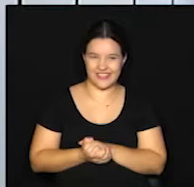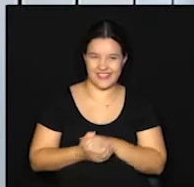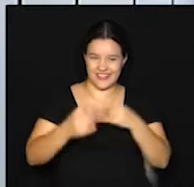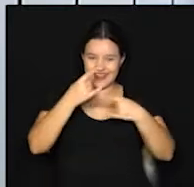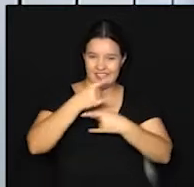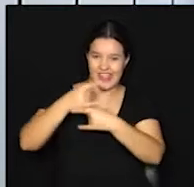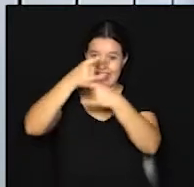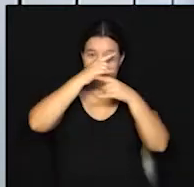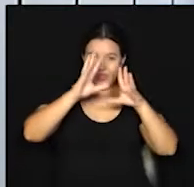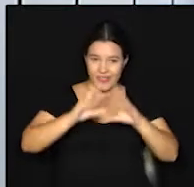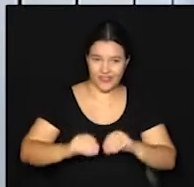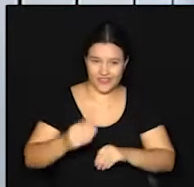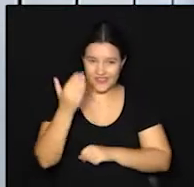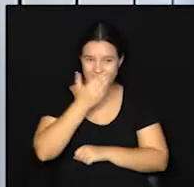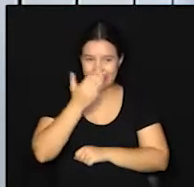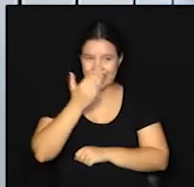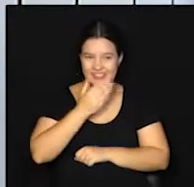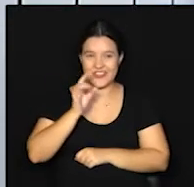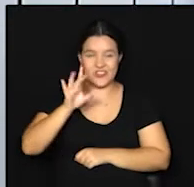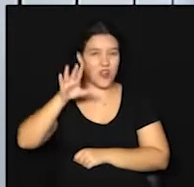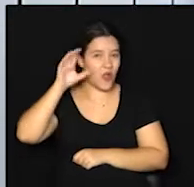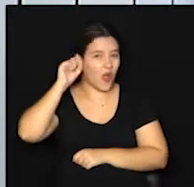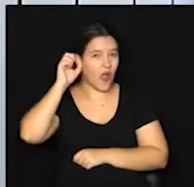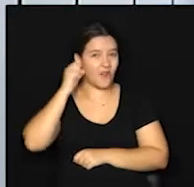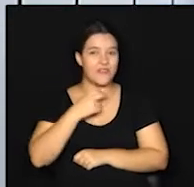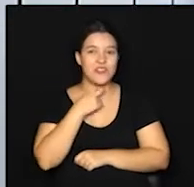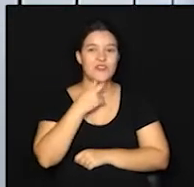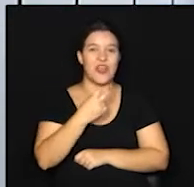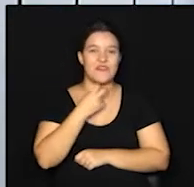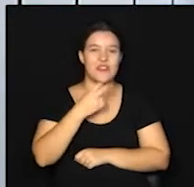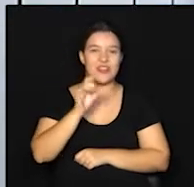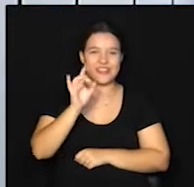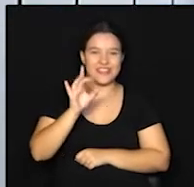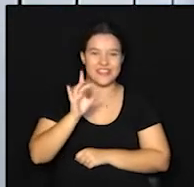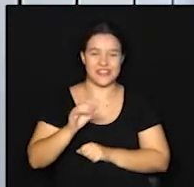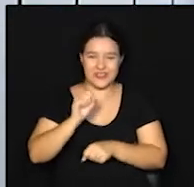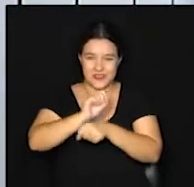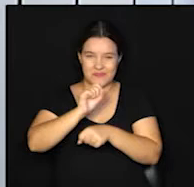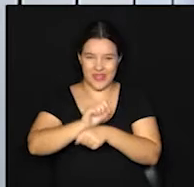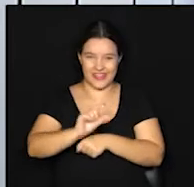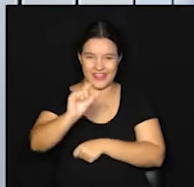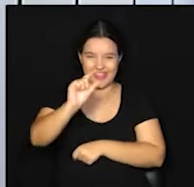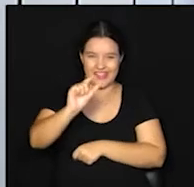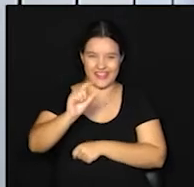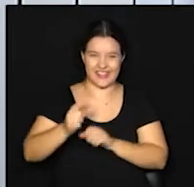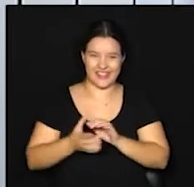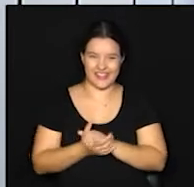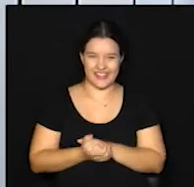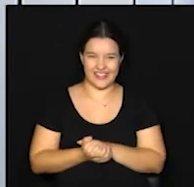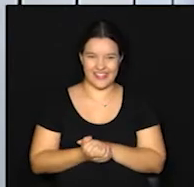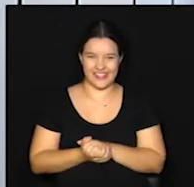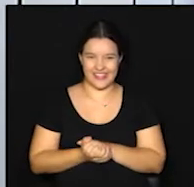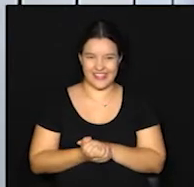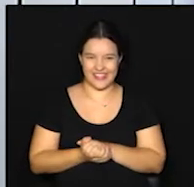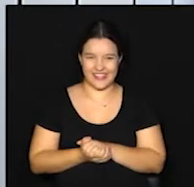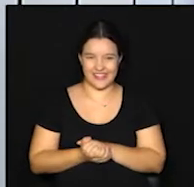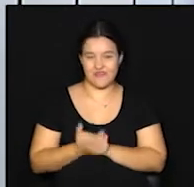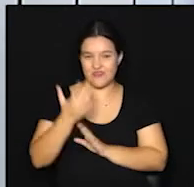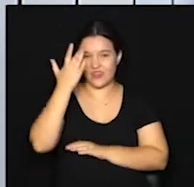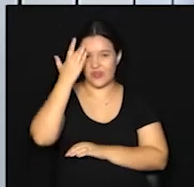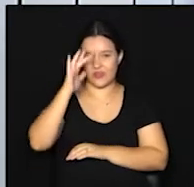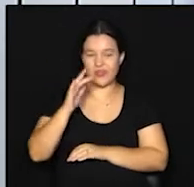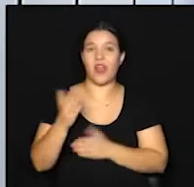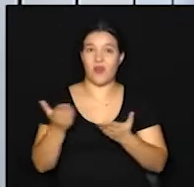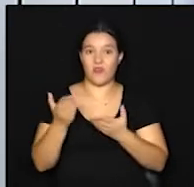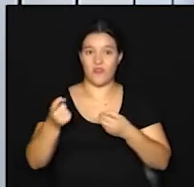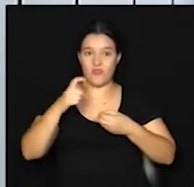neste momento. Eu estou apenas te ouvindo. Só um momento, por favor, vou entrar de novo. Tá certo. Aconteceu. Agora